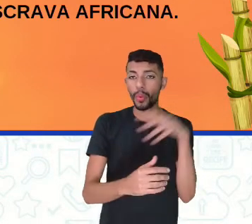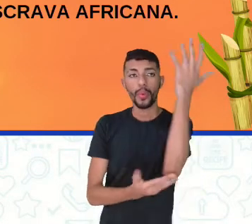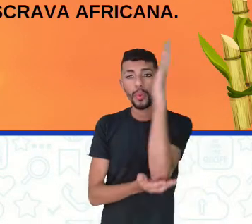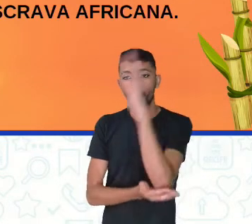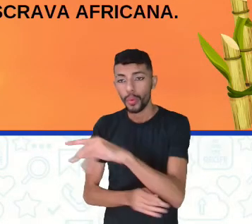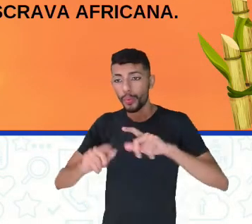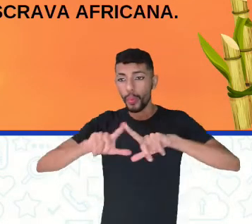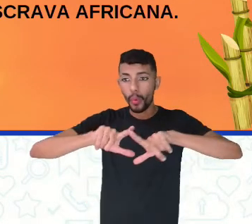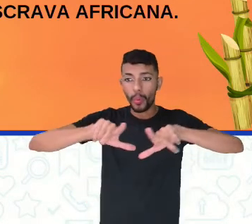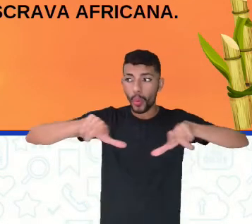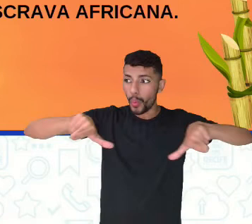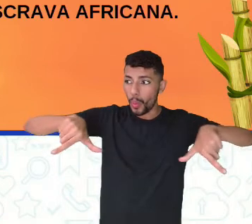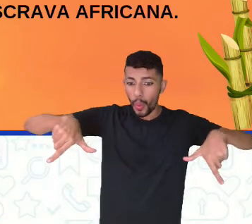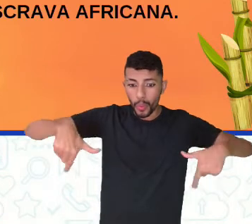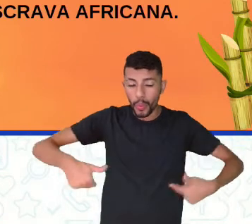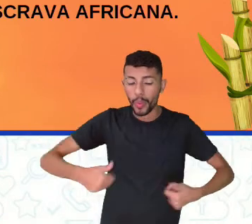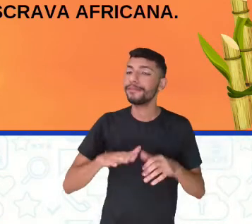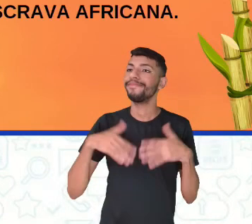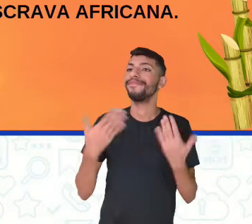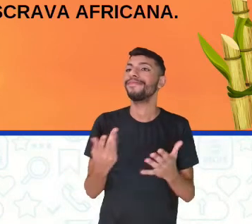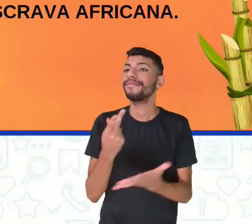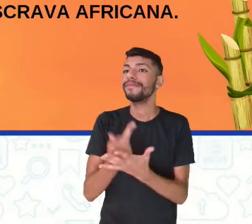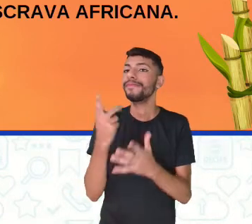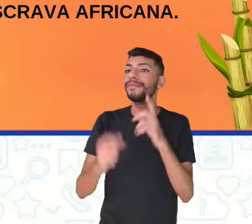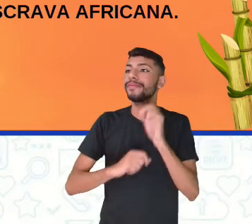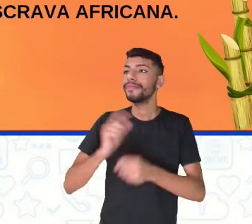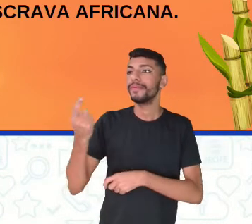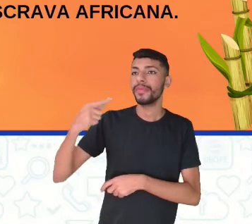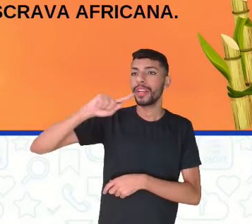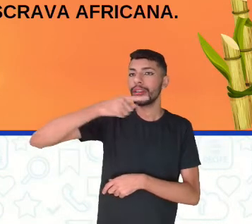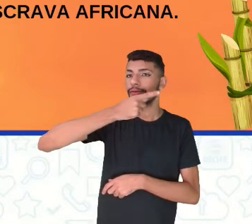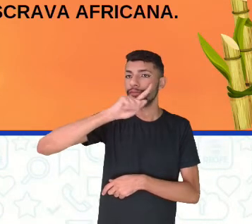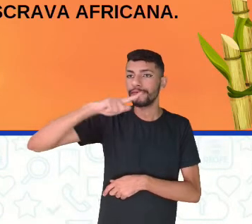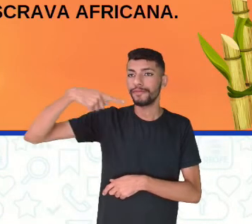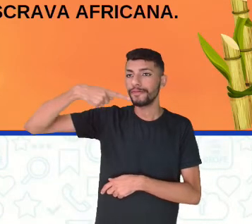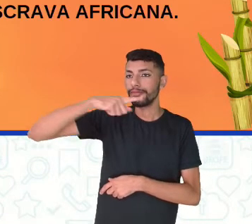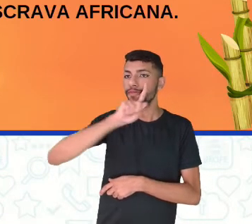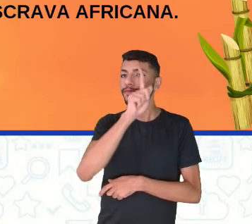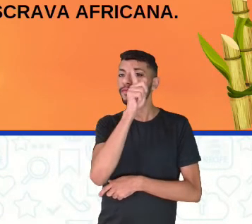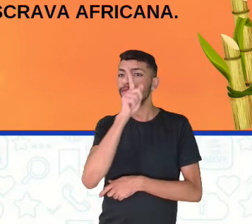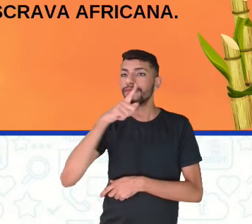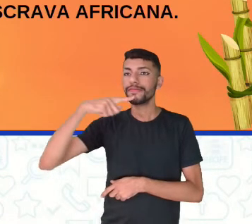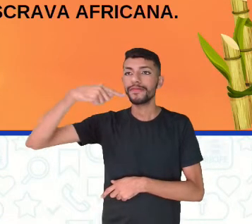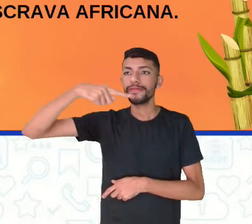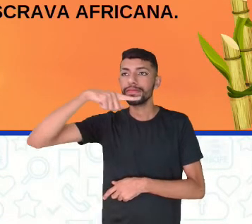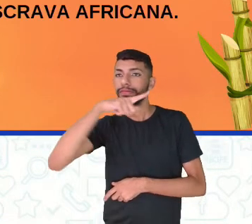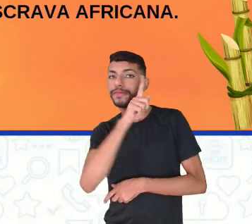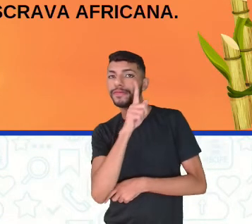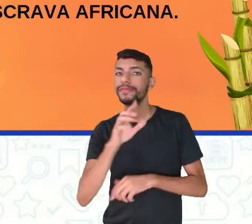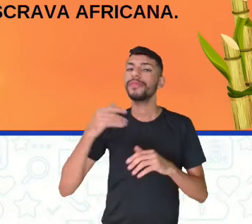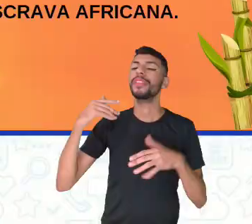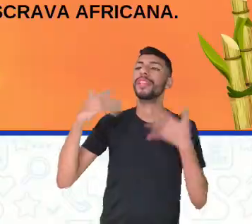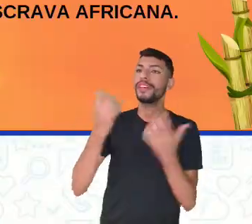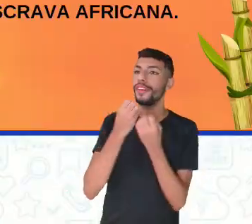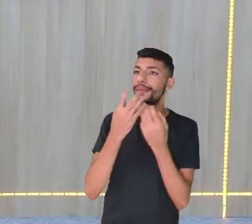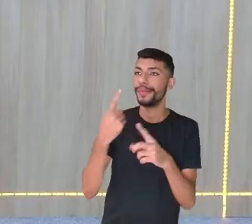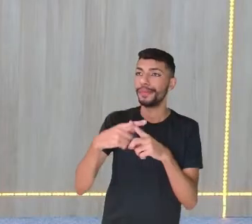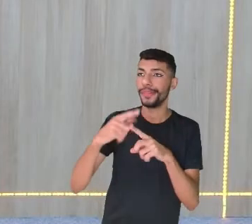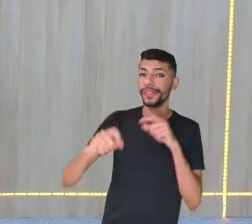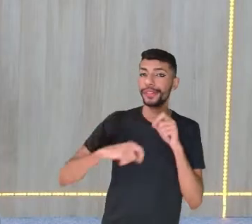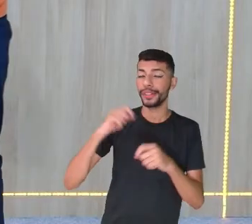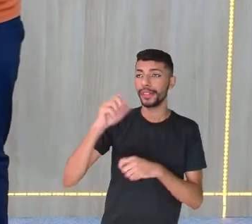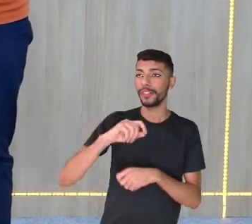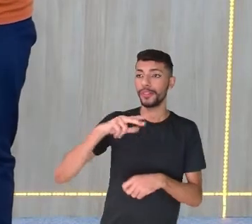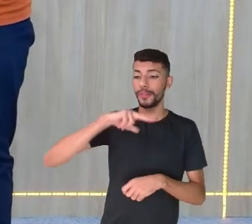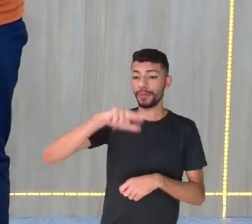Aí chega o quê? O ciclo da cana-de-açúcar. Aí foi bom, né? Porque os portugueses eles já trabalhavam com isso em outros territórios.